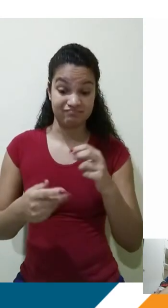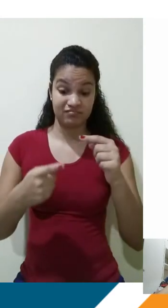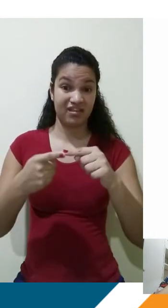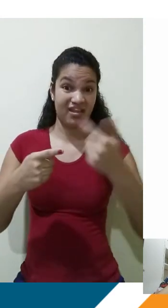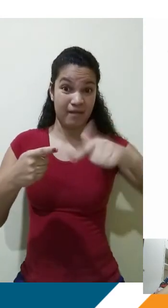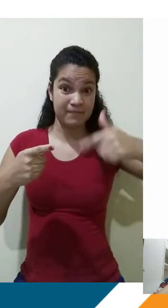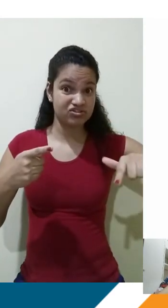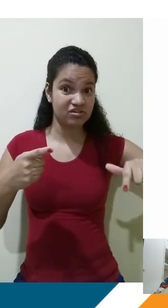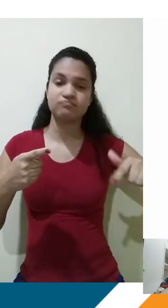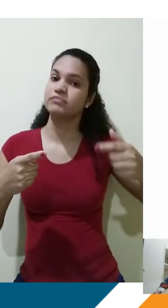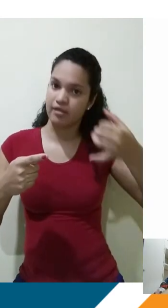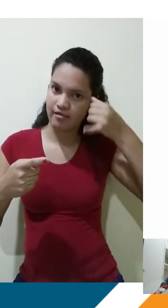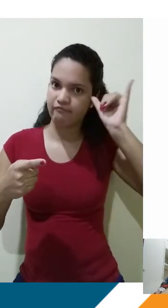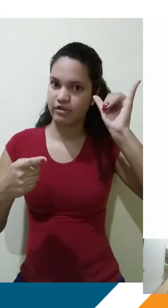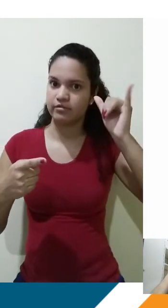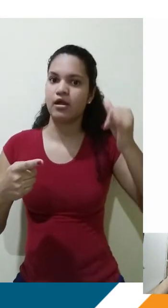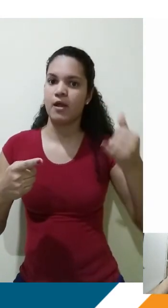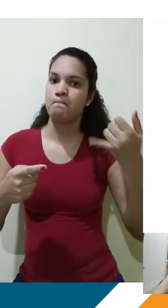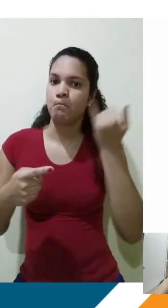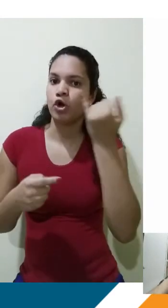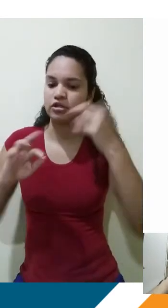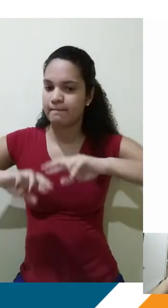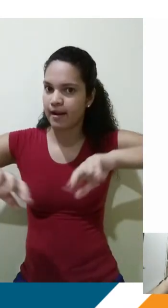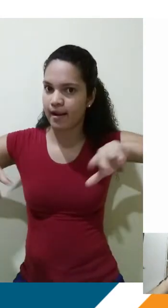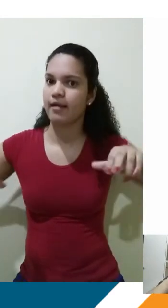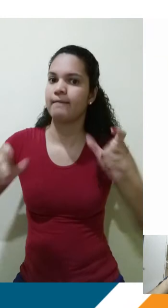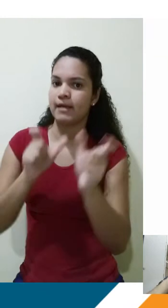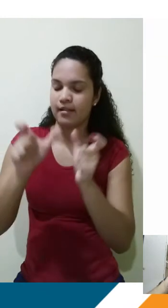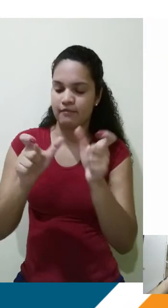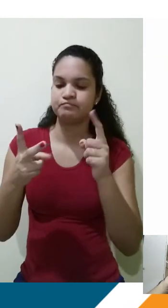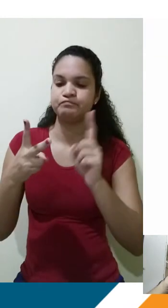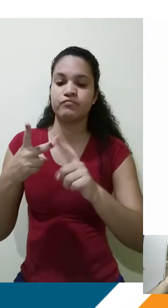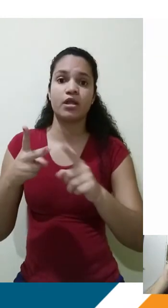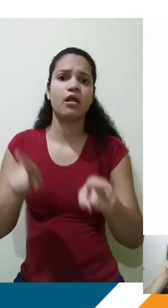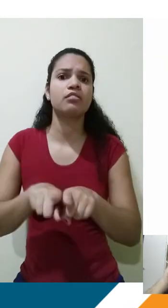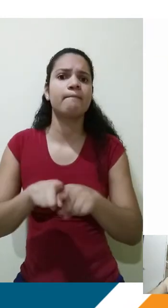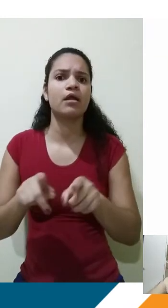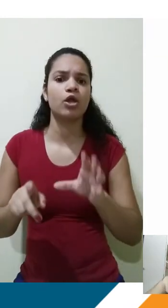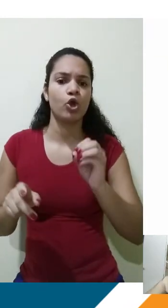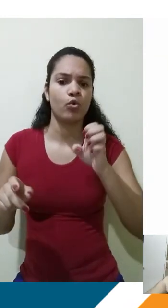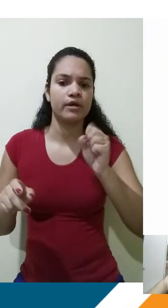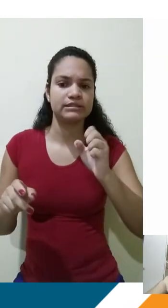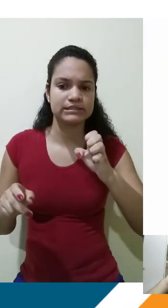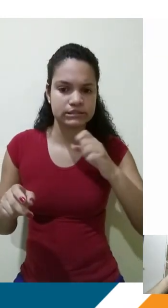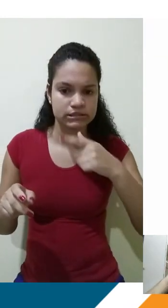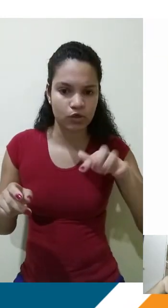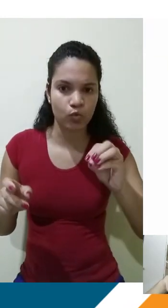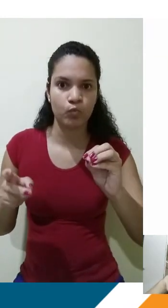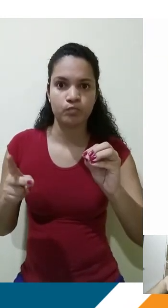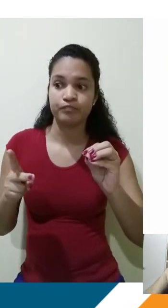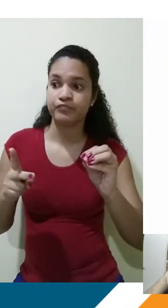que variar, variedade é importante, não pode repetir. Não utilizar elementos coesivos entre as frases, não utilizar elementos coesivos entre